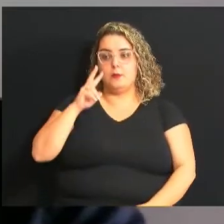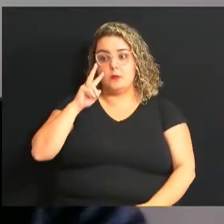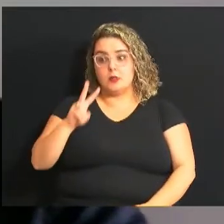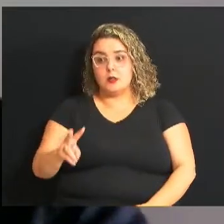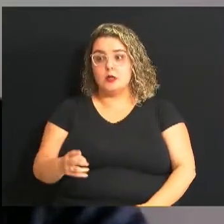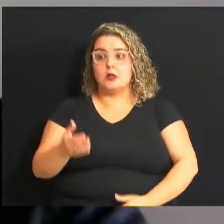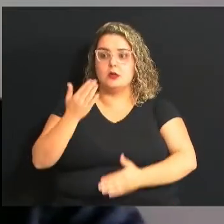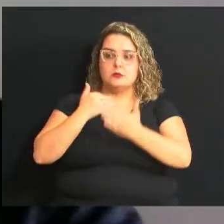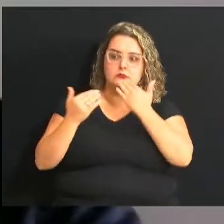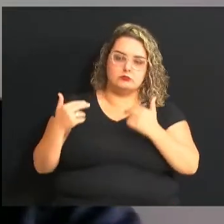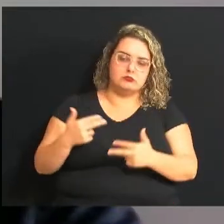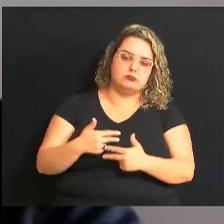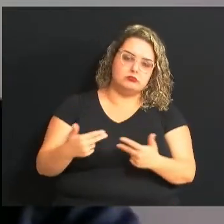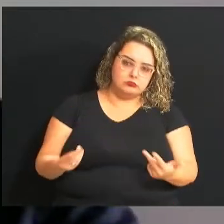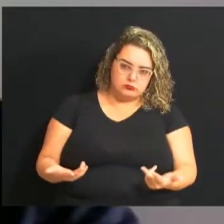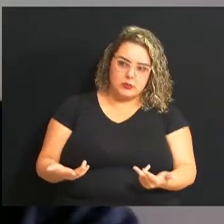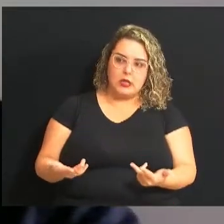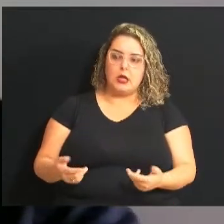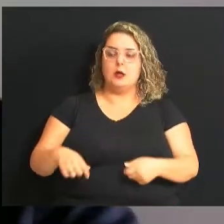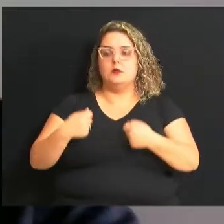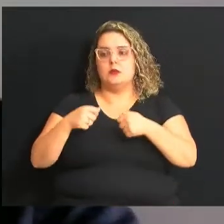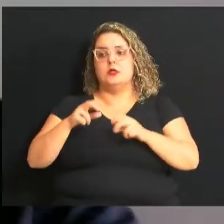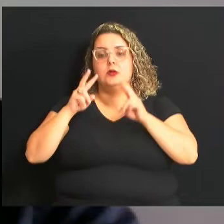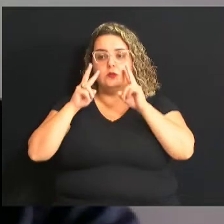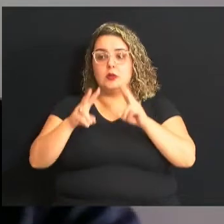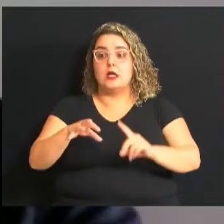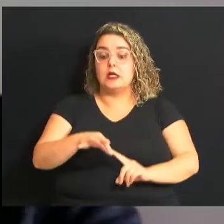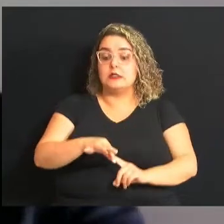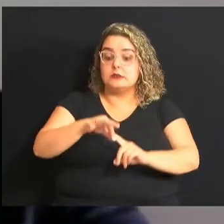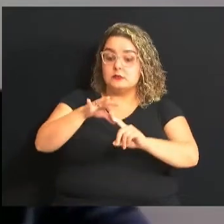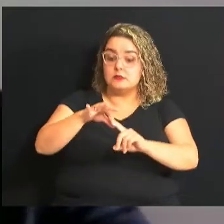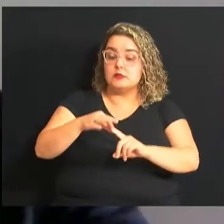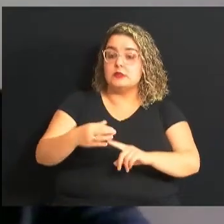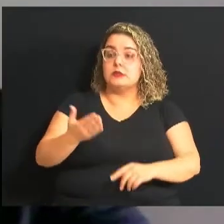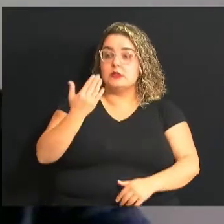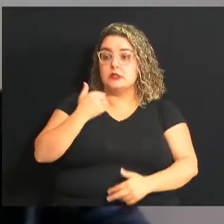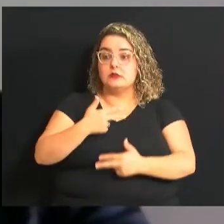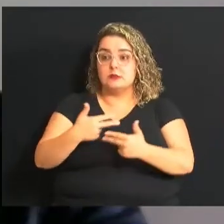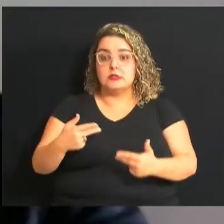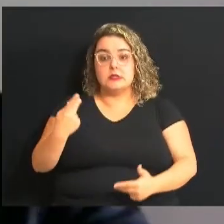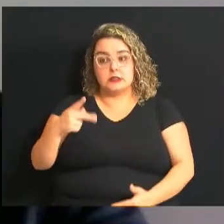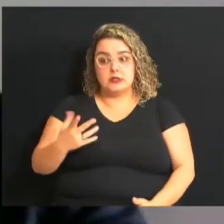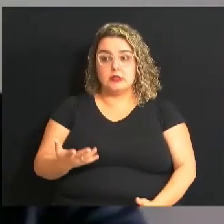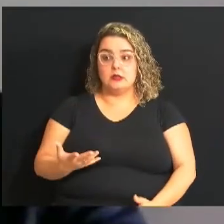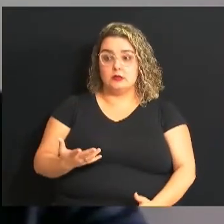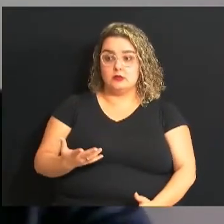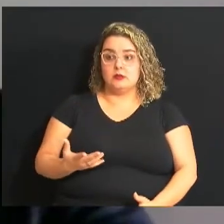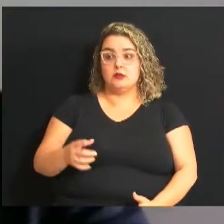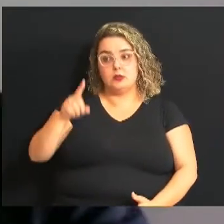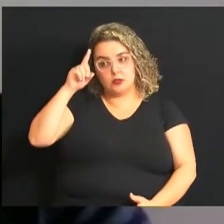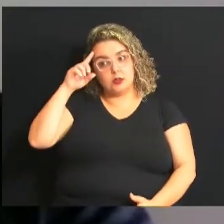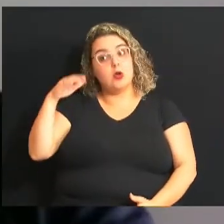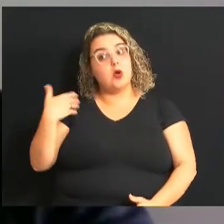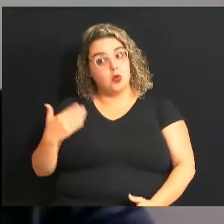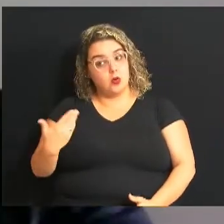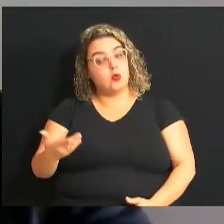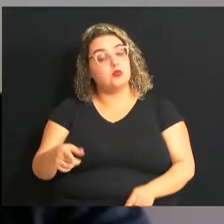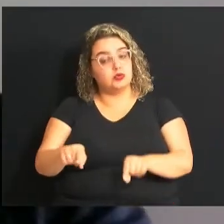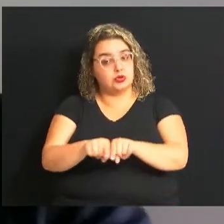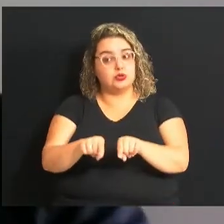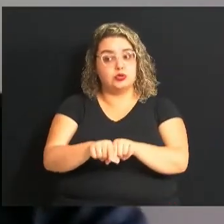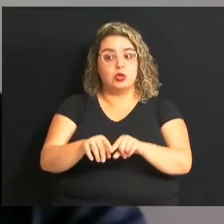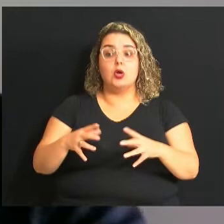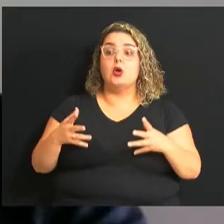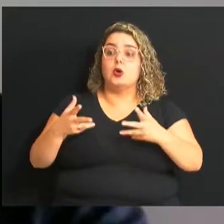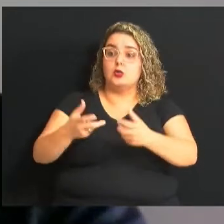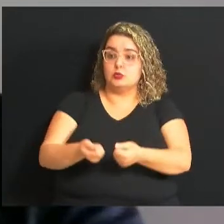alimentares dela, a gente tem que analisar as preferências alimentares dela, e com tudo, a rotina dela, né? E com tudo isso